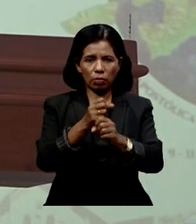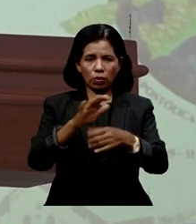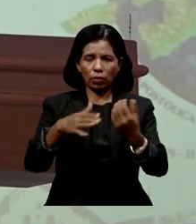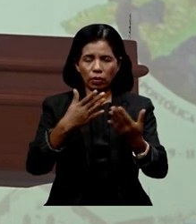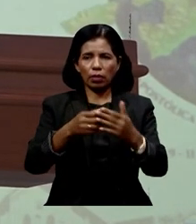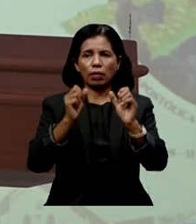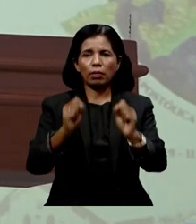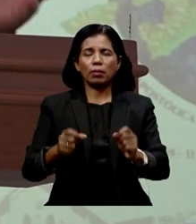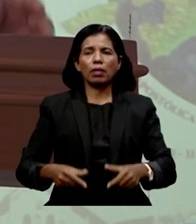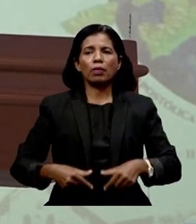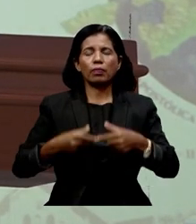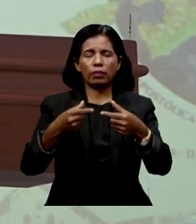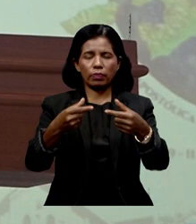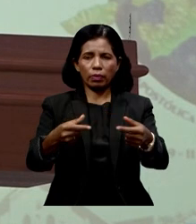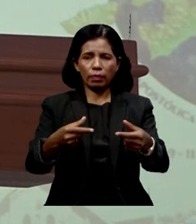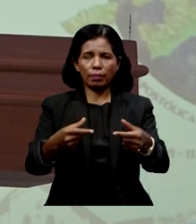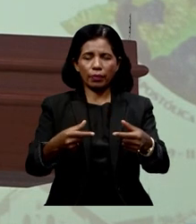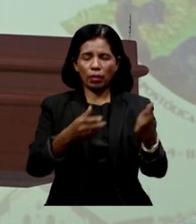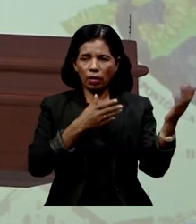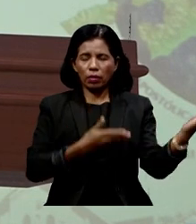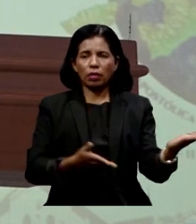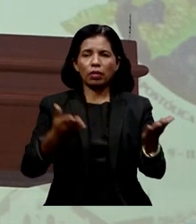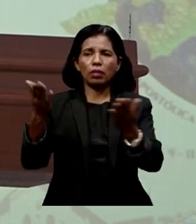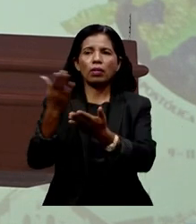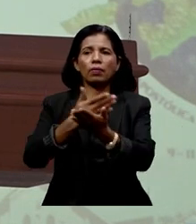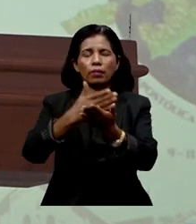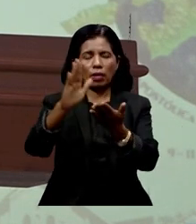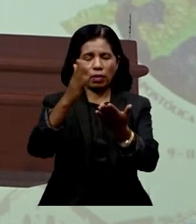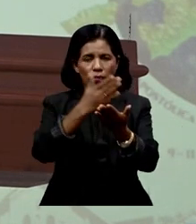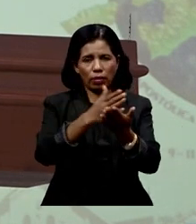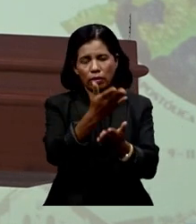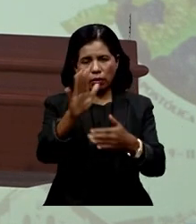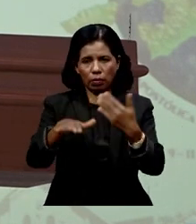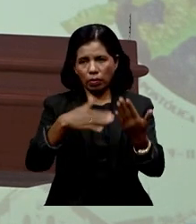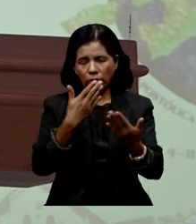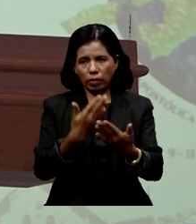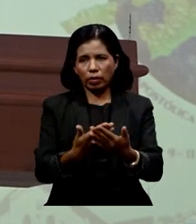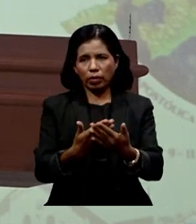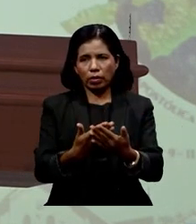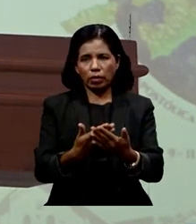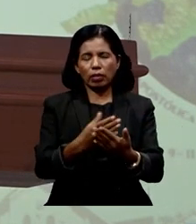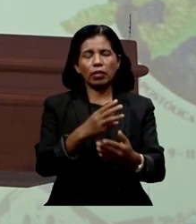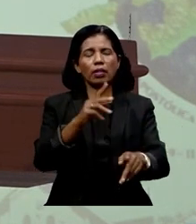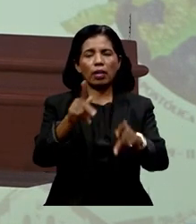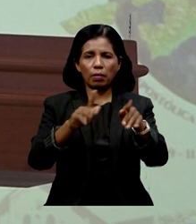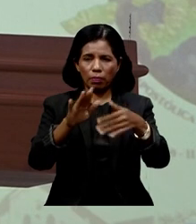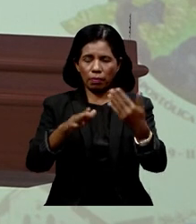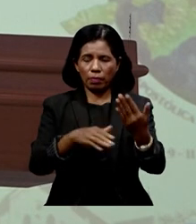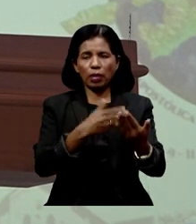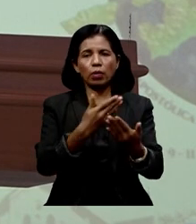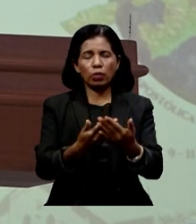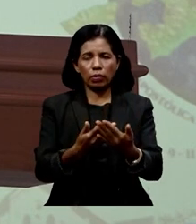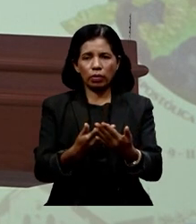bele, ona a tu bele, loriho, faz que era zona para ir para a Sirania. Catequistas, o ministro extraordinário Sira Nebe,